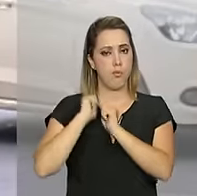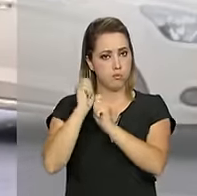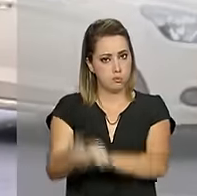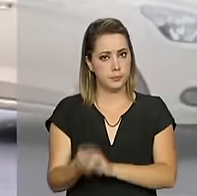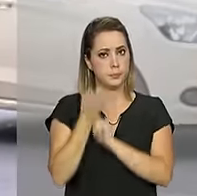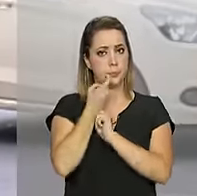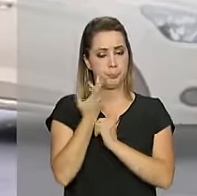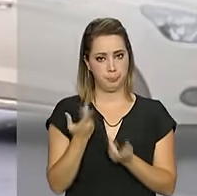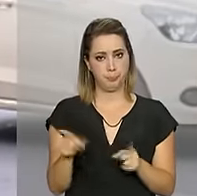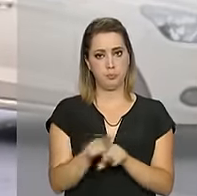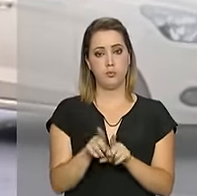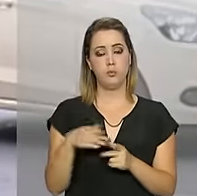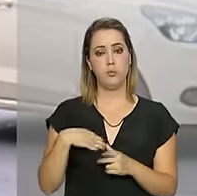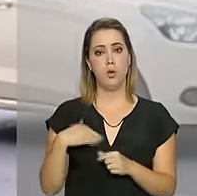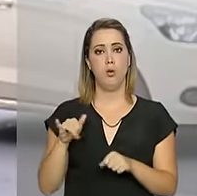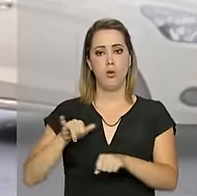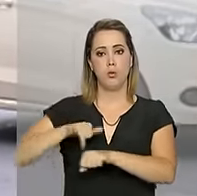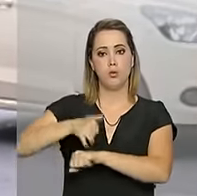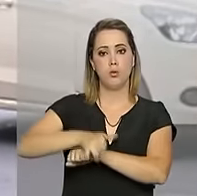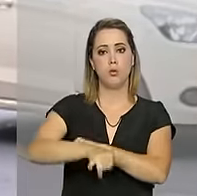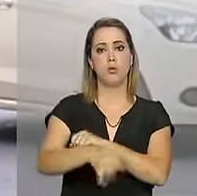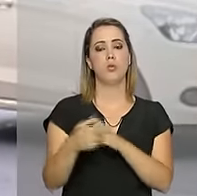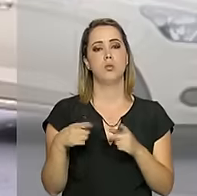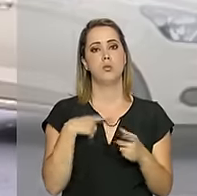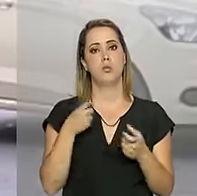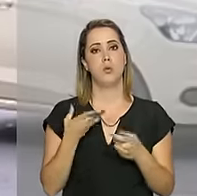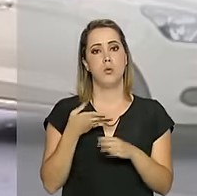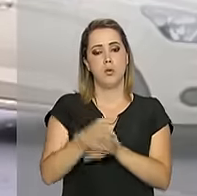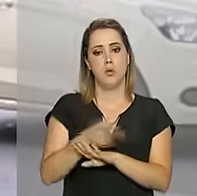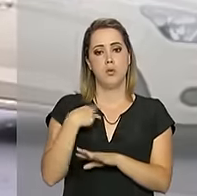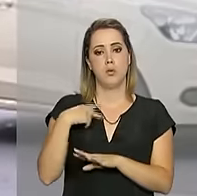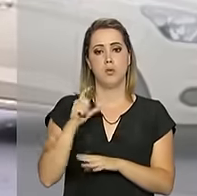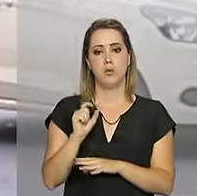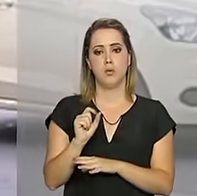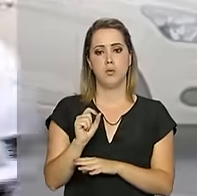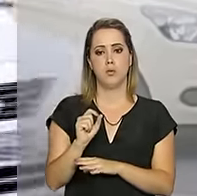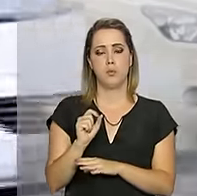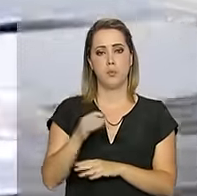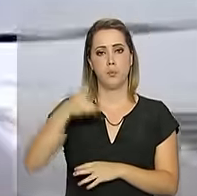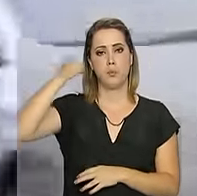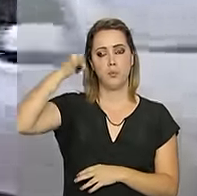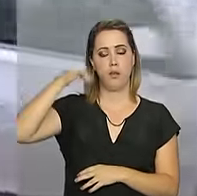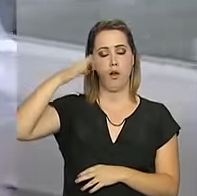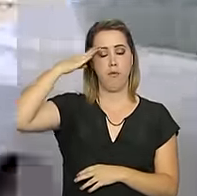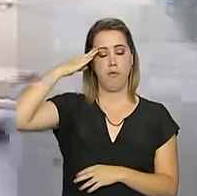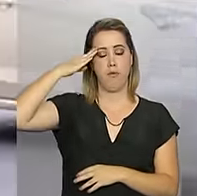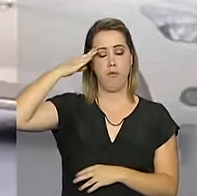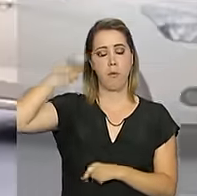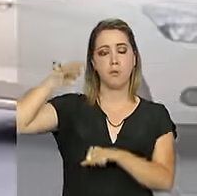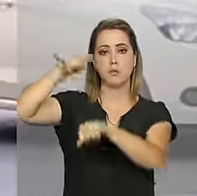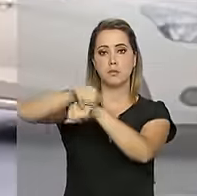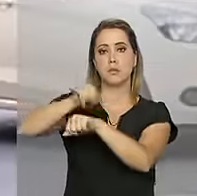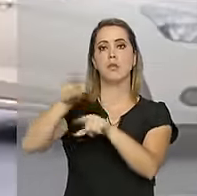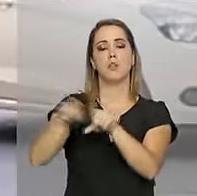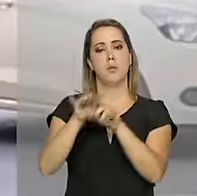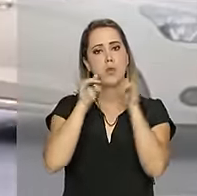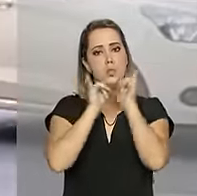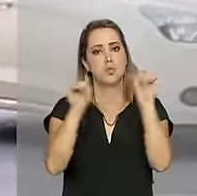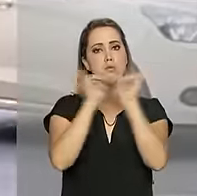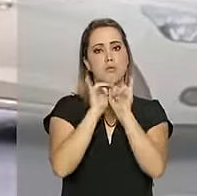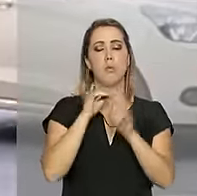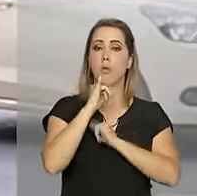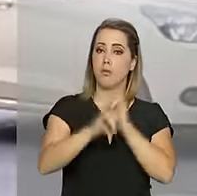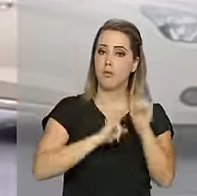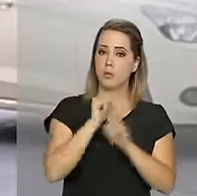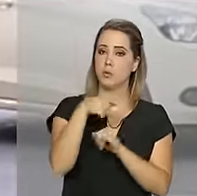oceânico Amazonas suspenderá para o local do acidente. A Força Aérea Brasileira também divulgou algumas informações